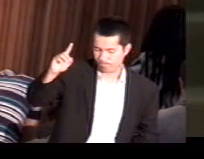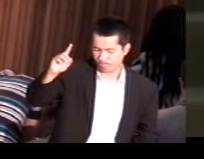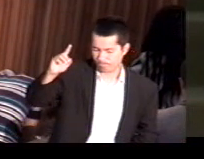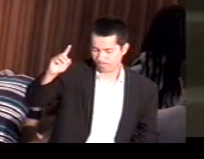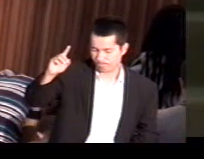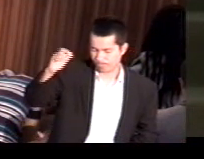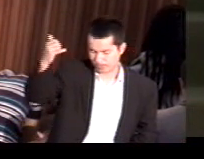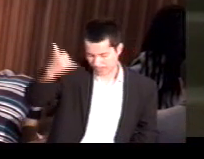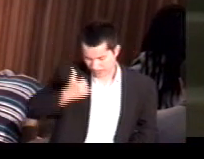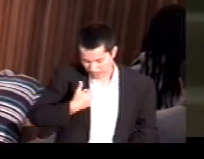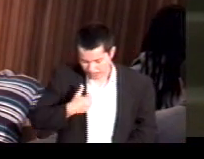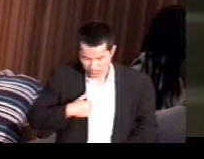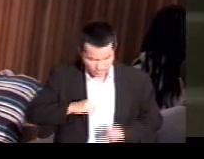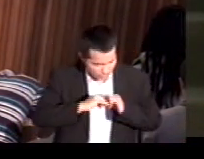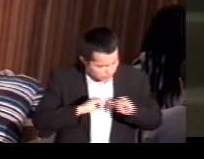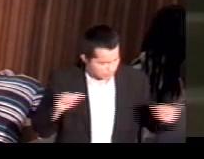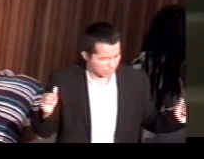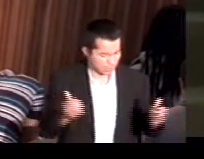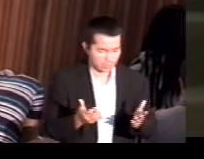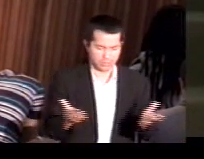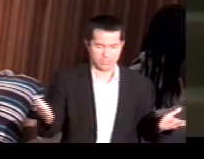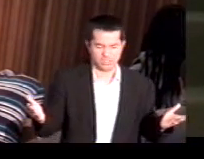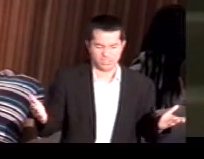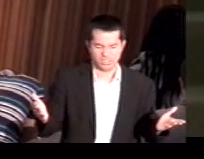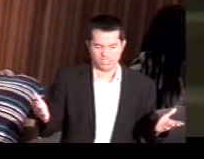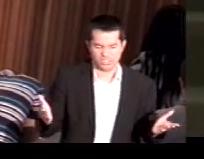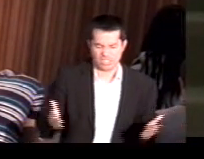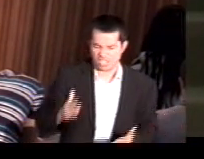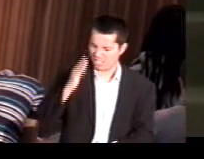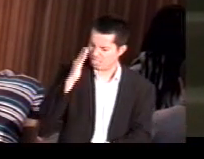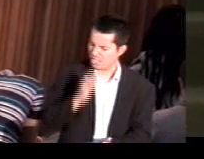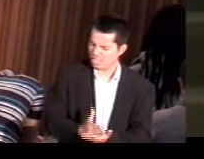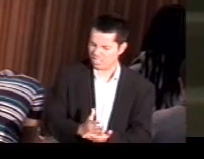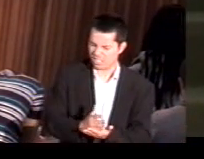dessas oportunidades sem consequência acabaram,